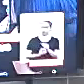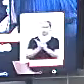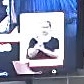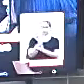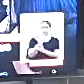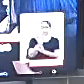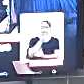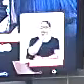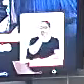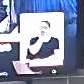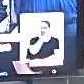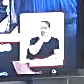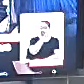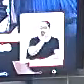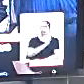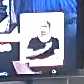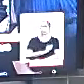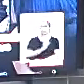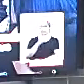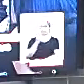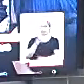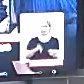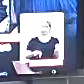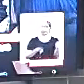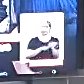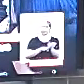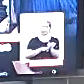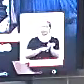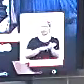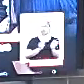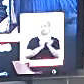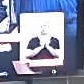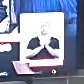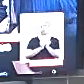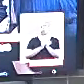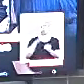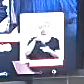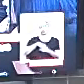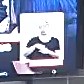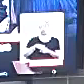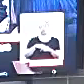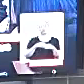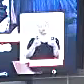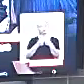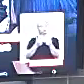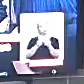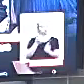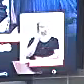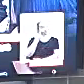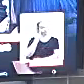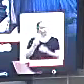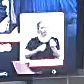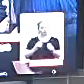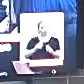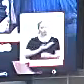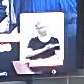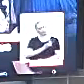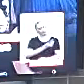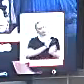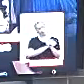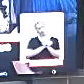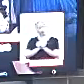significava acessibilidade dos móveis metropolitanos ele não senhora tem o espaço reservado do cadeirante para vão comigo uma